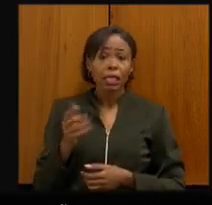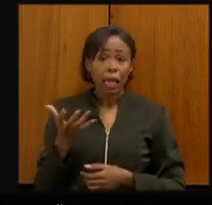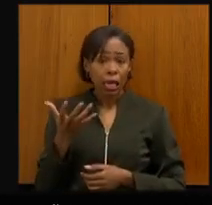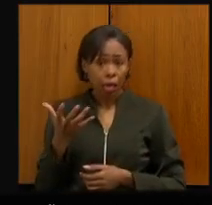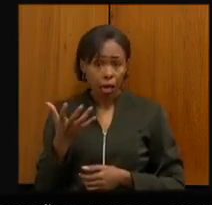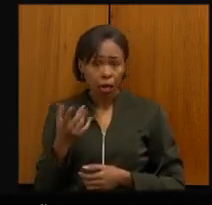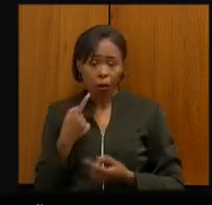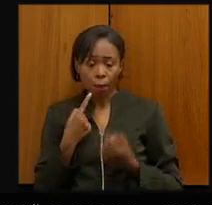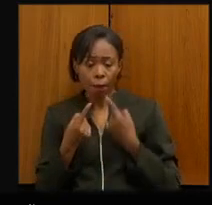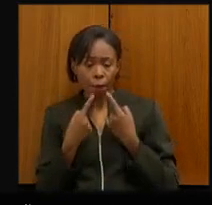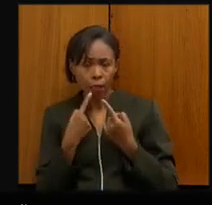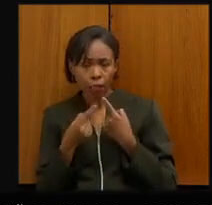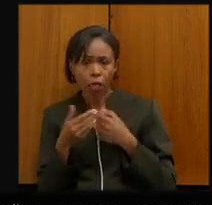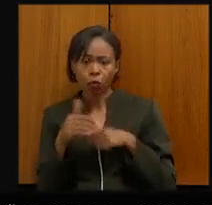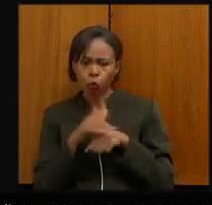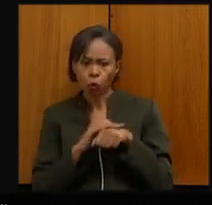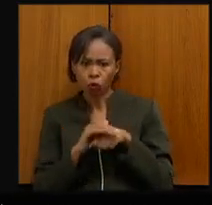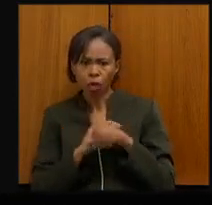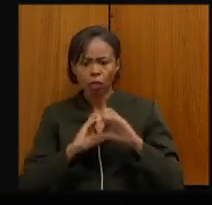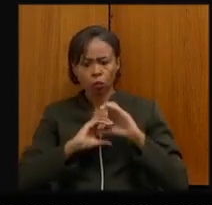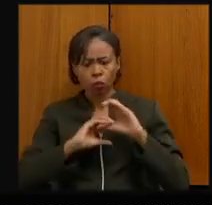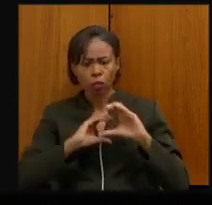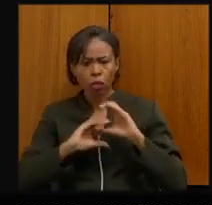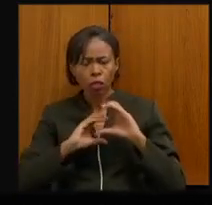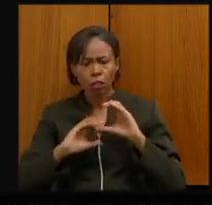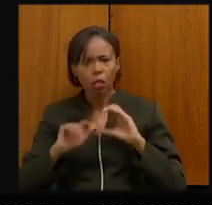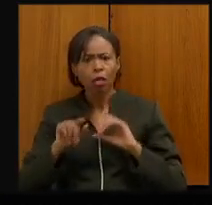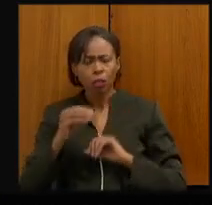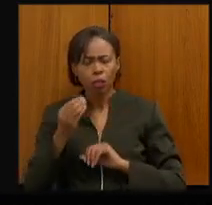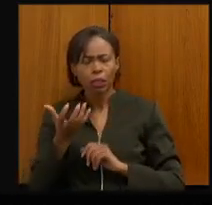diálogo aqueles que buscam é